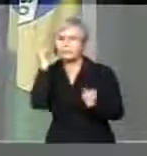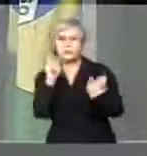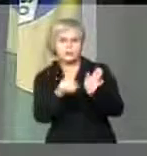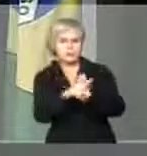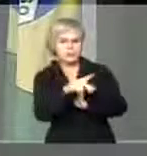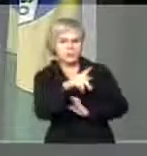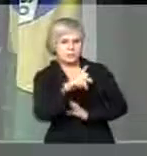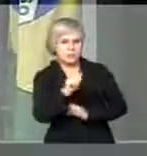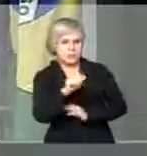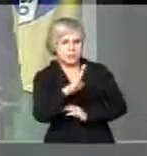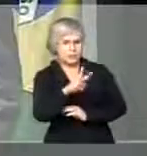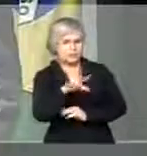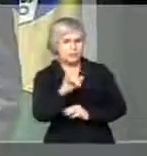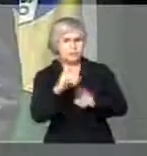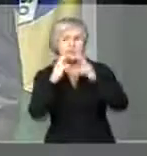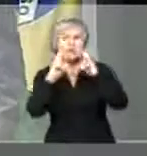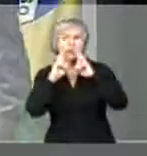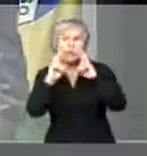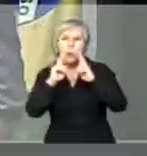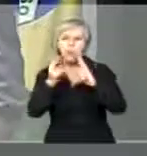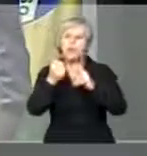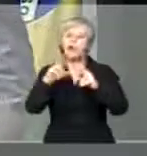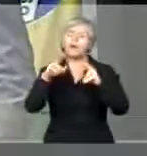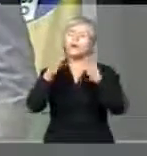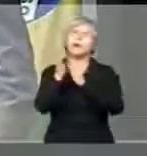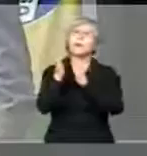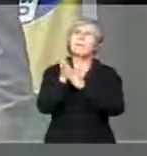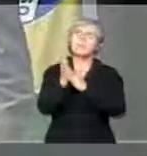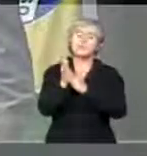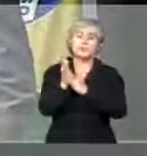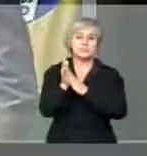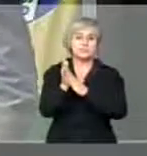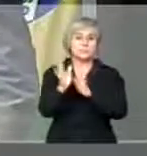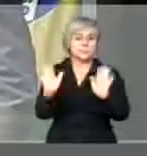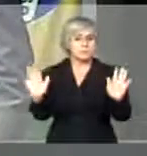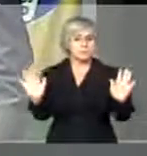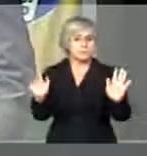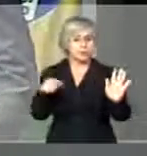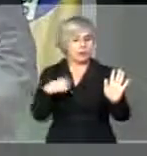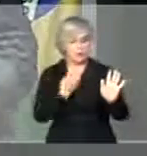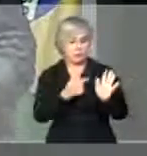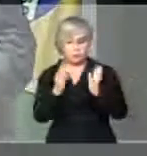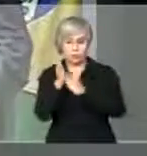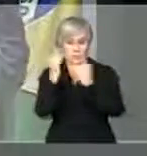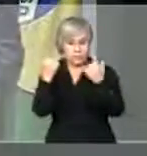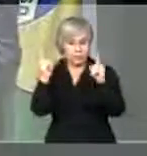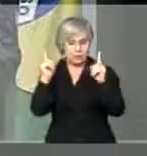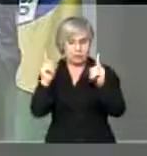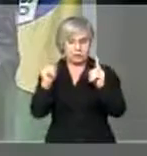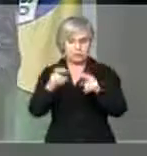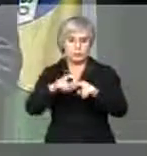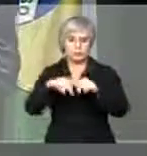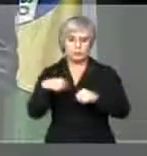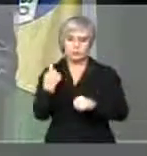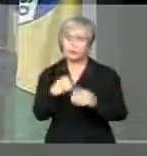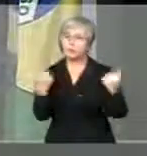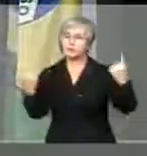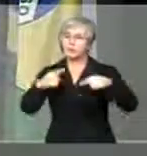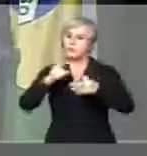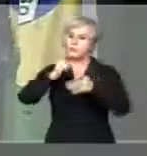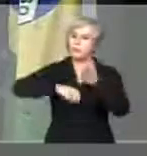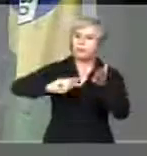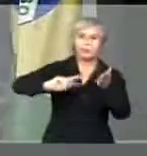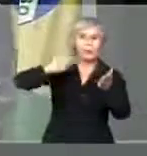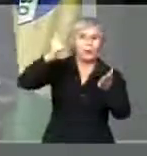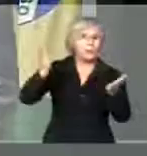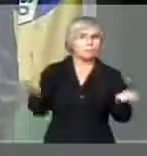ia vaiar ou ia aplaudir. O PSB não aplaudiu, porque o PSB é contra aumento de impostos na